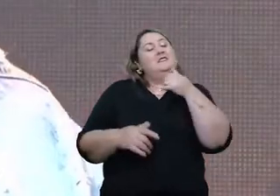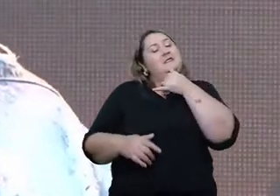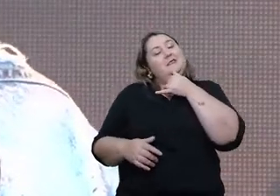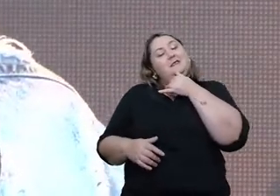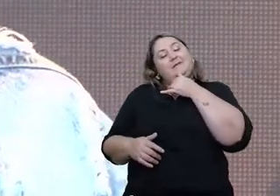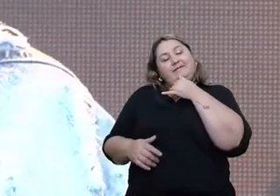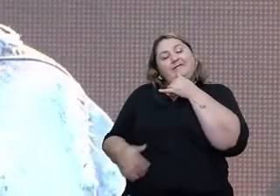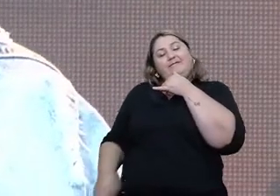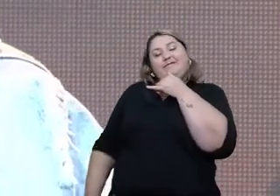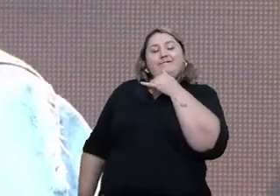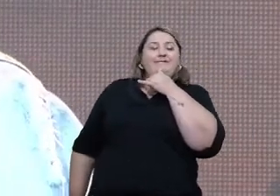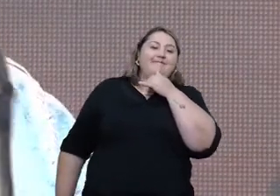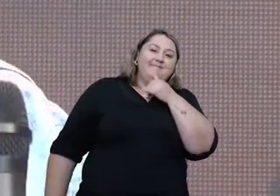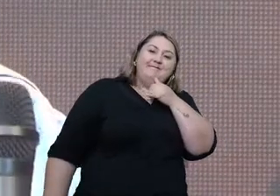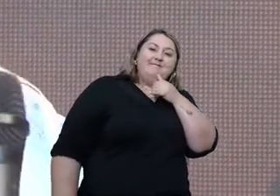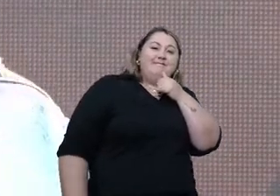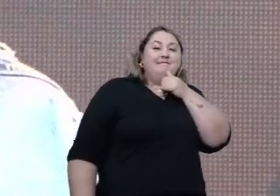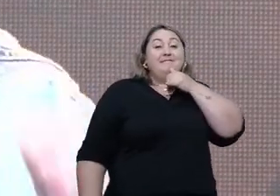amor.